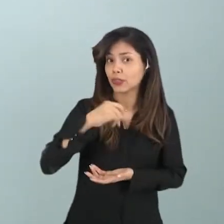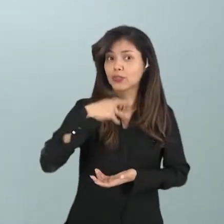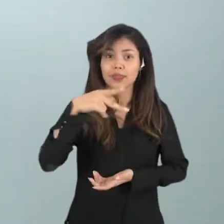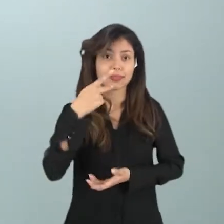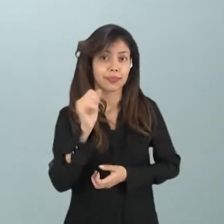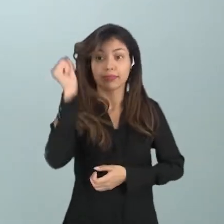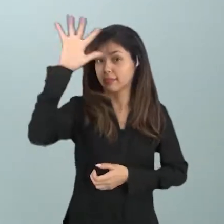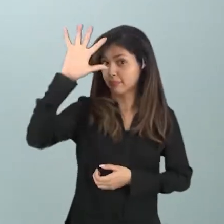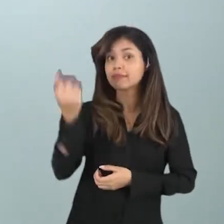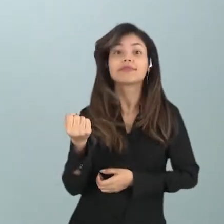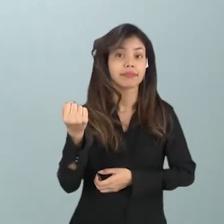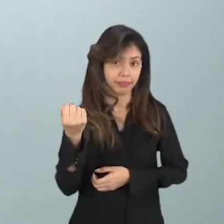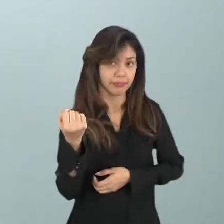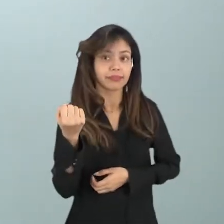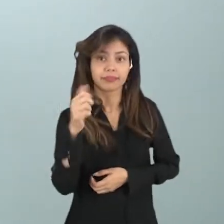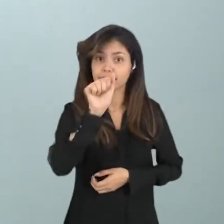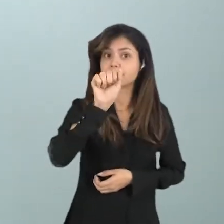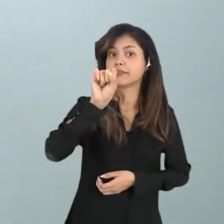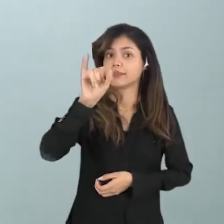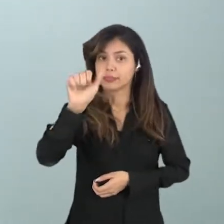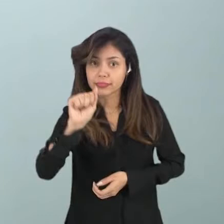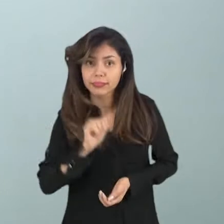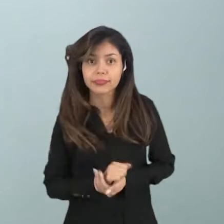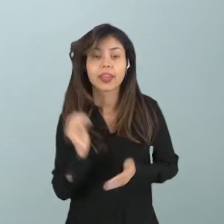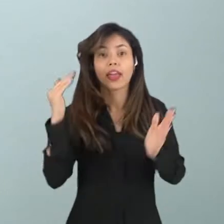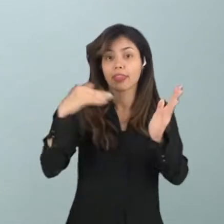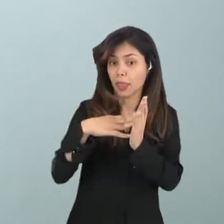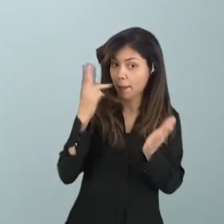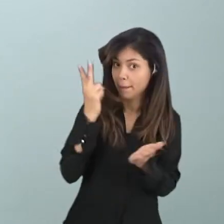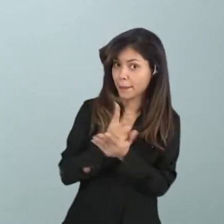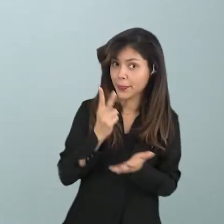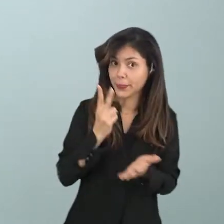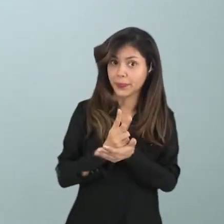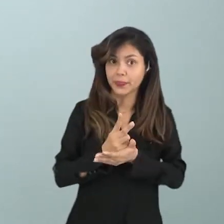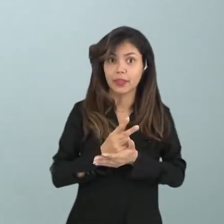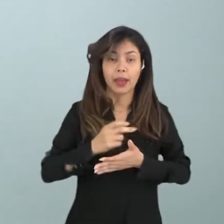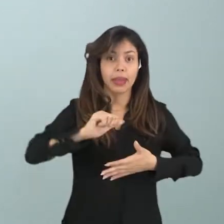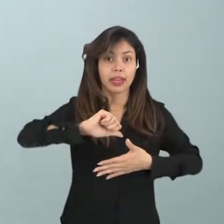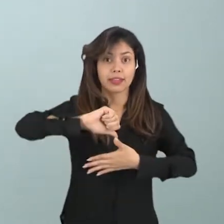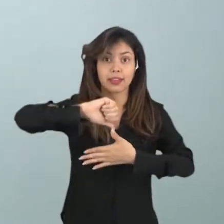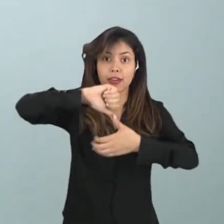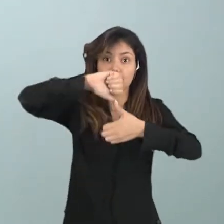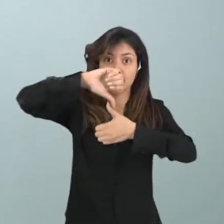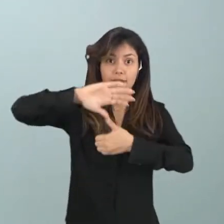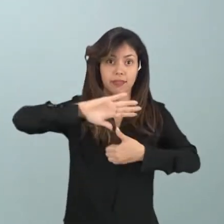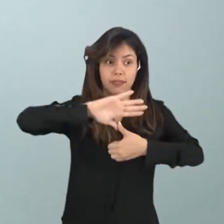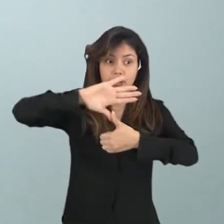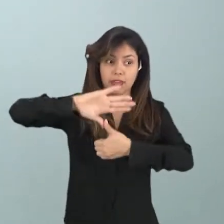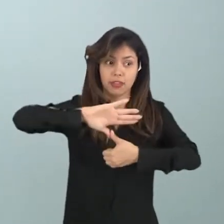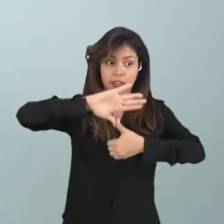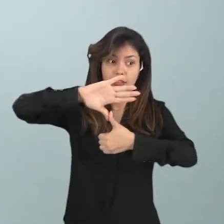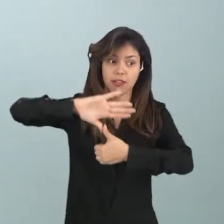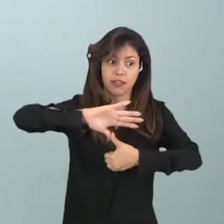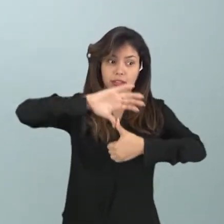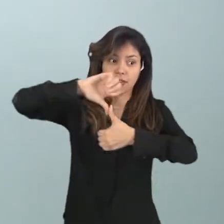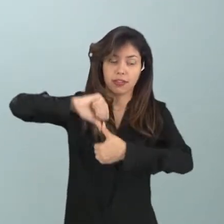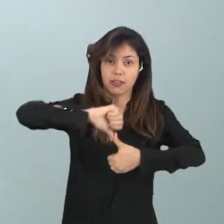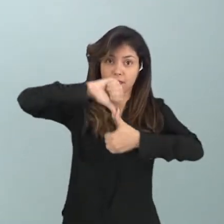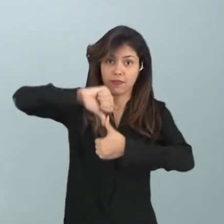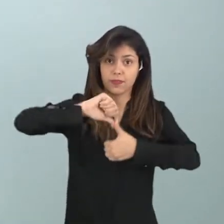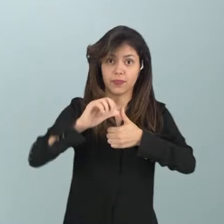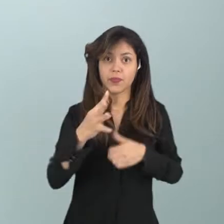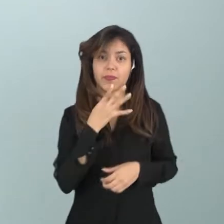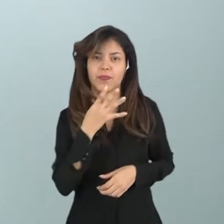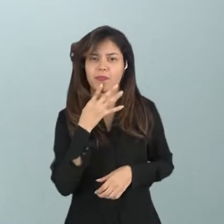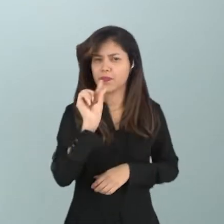na África, na Ásia, até mesmo na América Central, agora na Europa. Então vamos comigo conhecer um